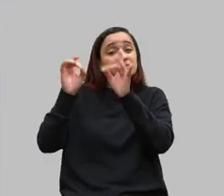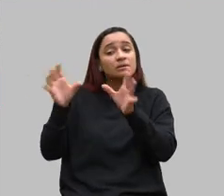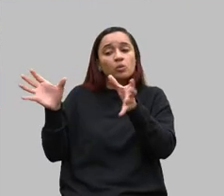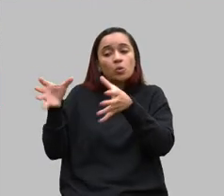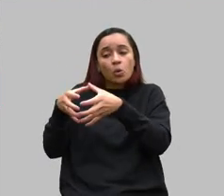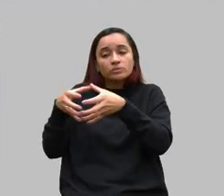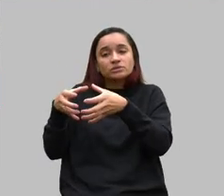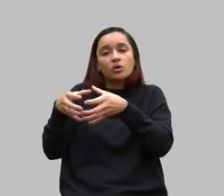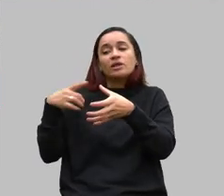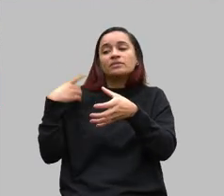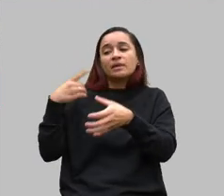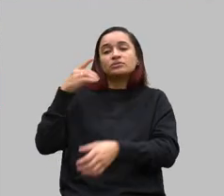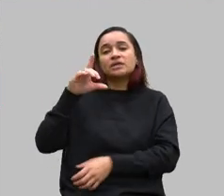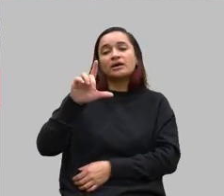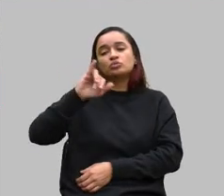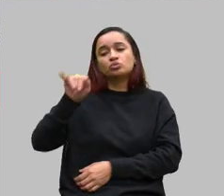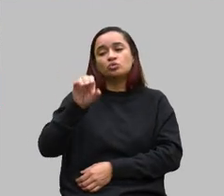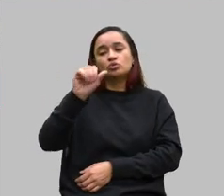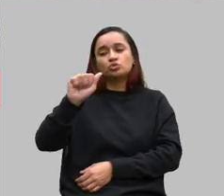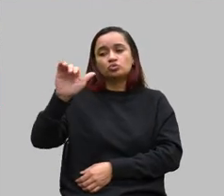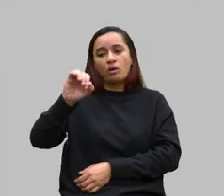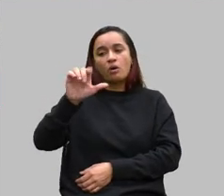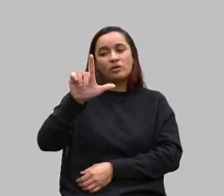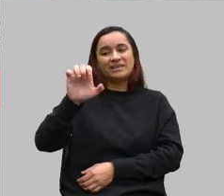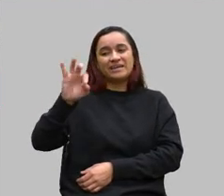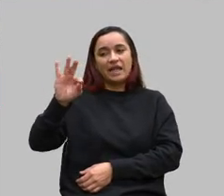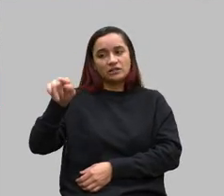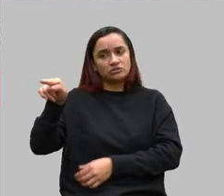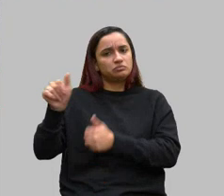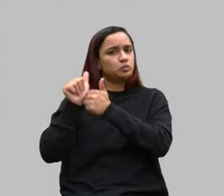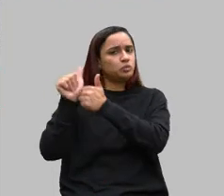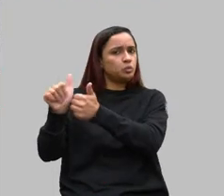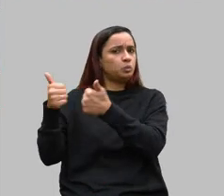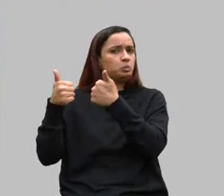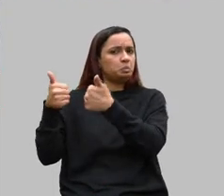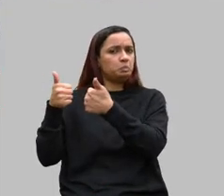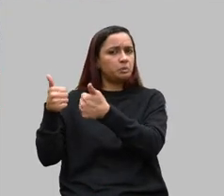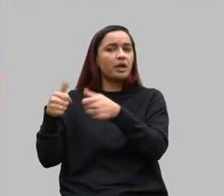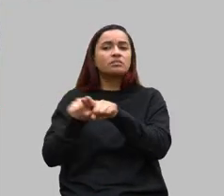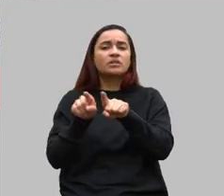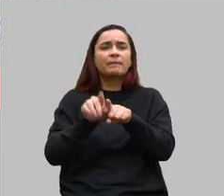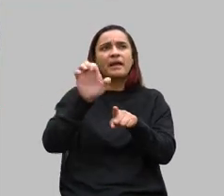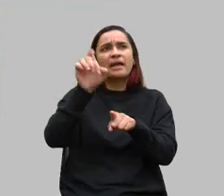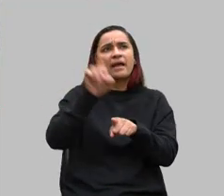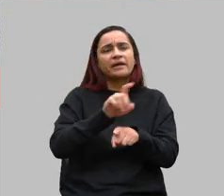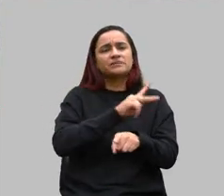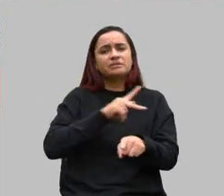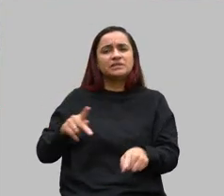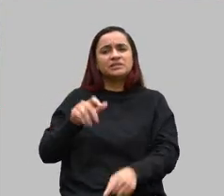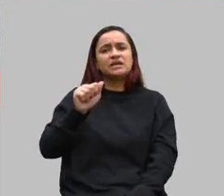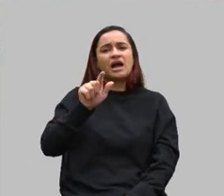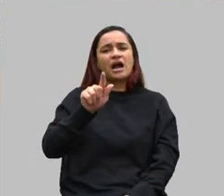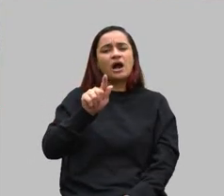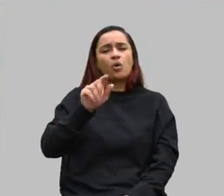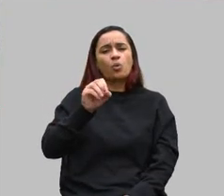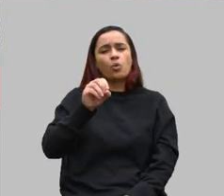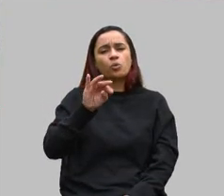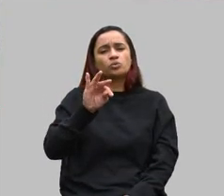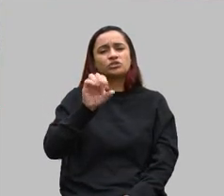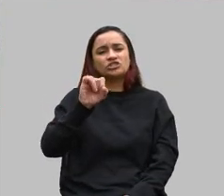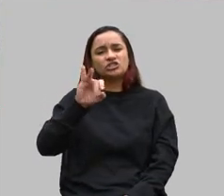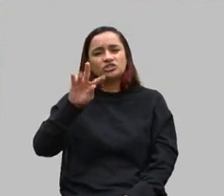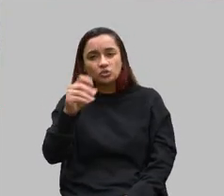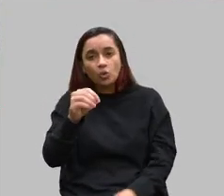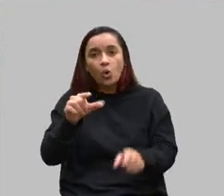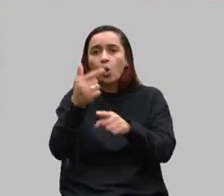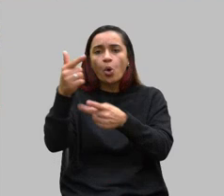João Leite presidiu tão bem o ex-presidente Agostinho e Outros tantos deputados mas a luta continua nós não